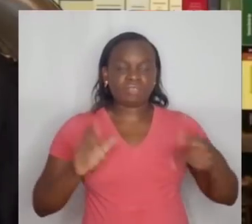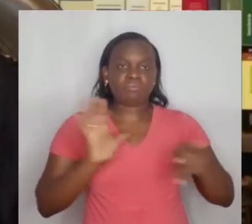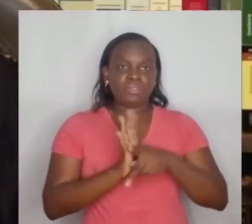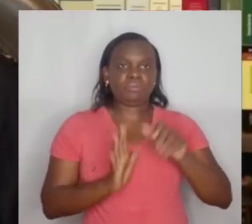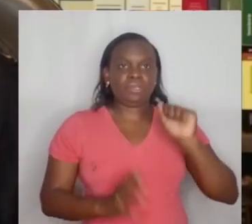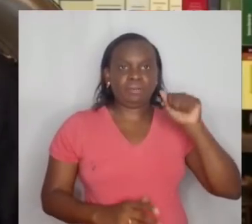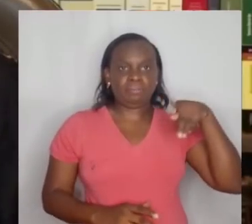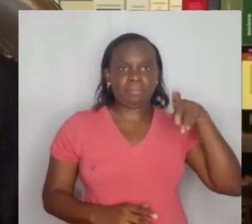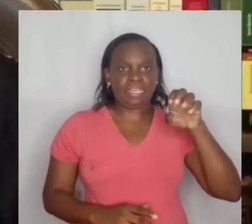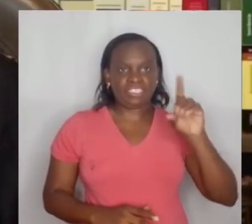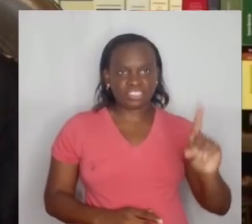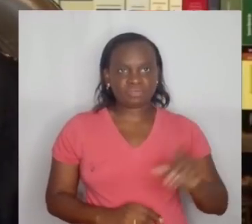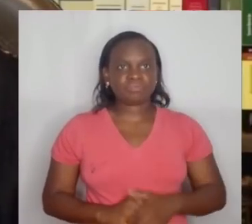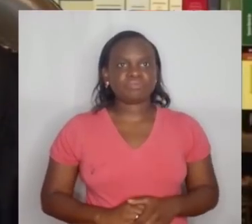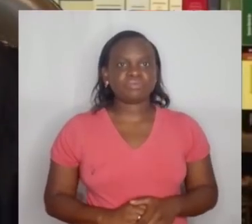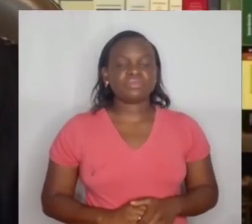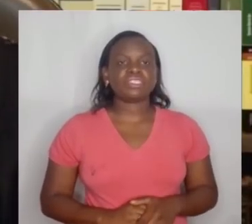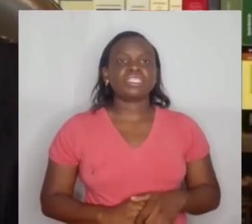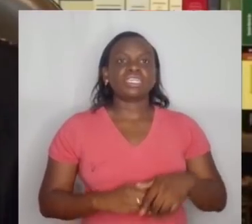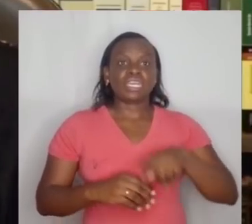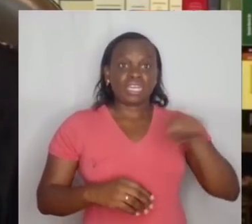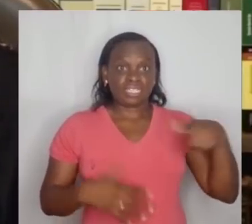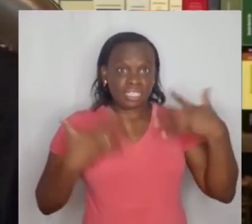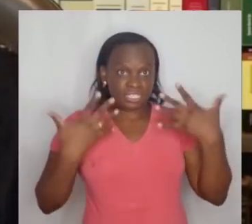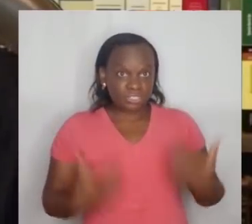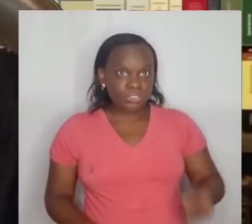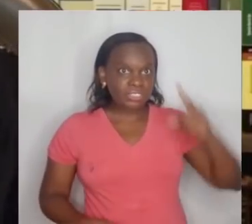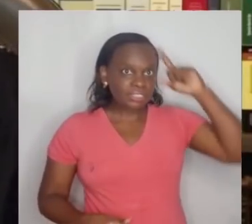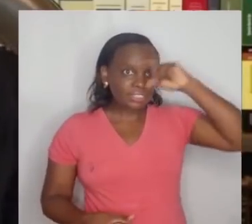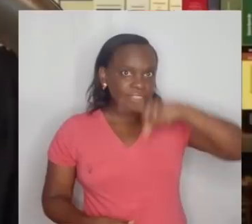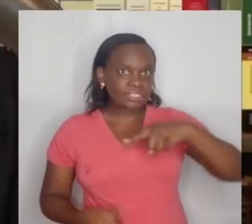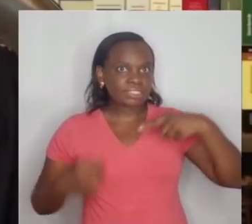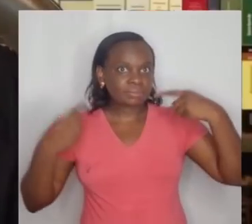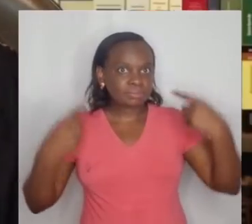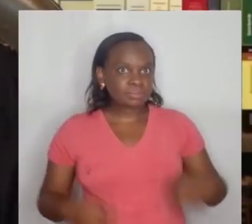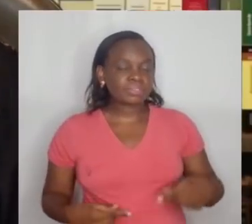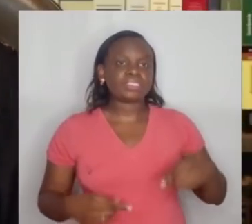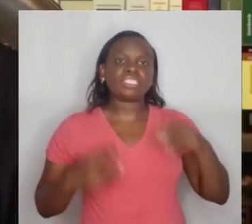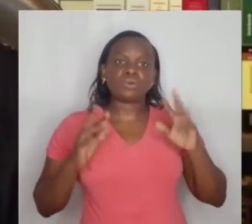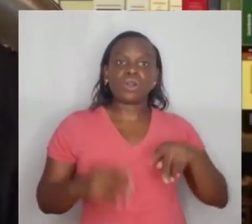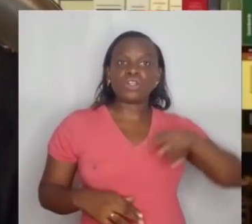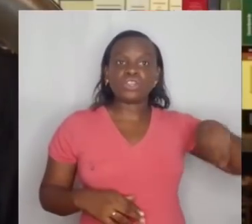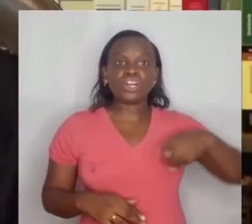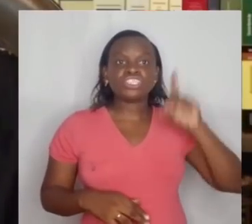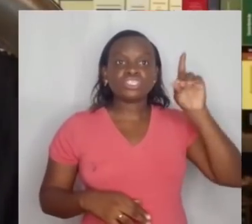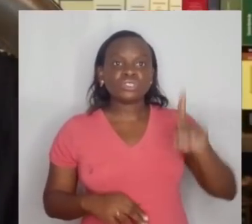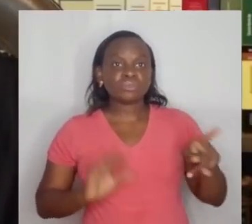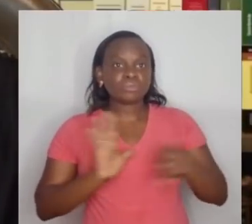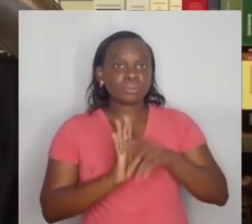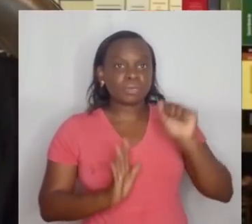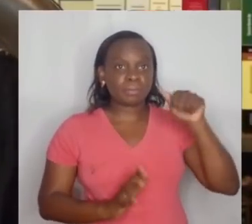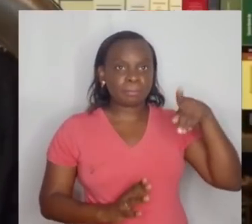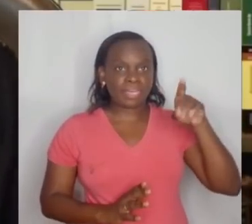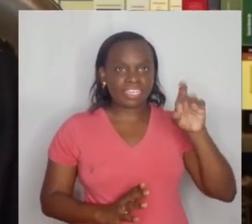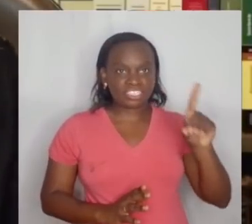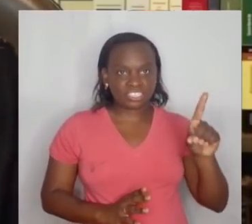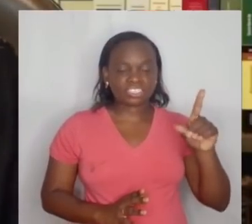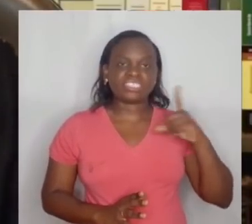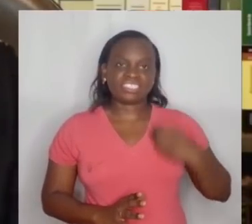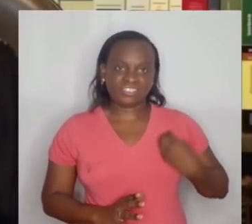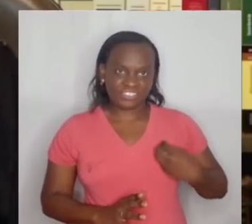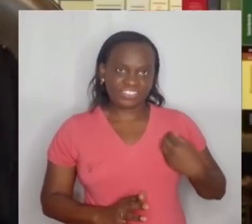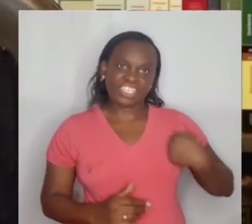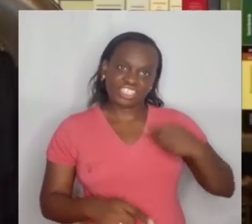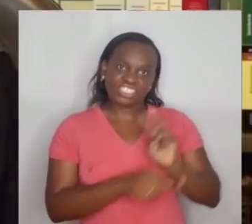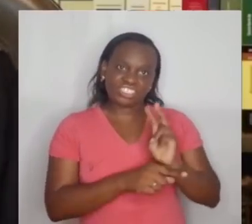reunião regional da AMPED. Quando assumiram esse desafio, assim como nós, diretoria AMPED presente,